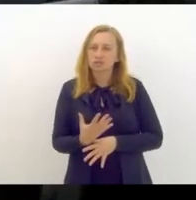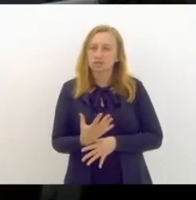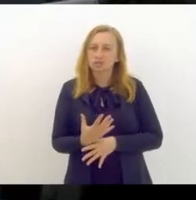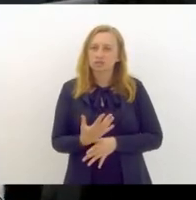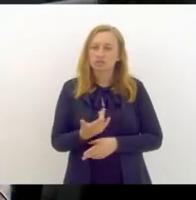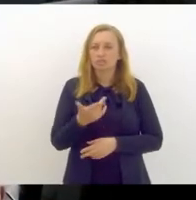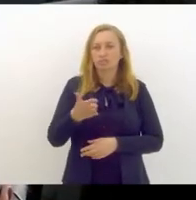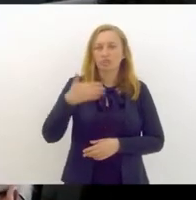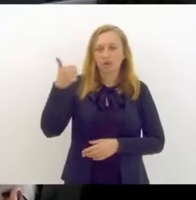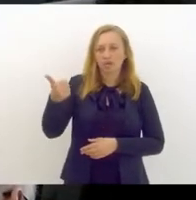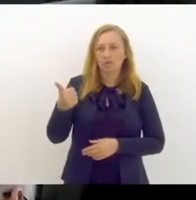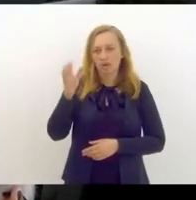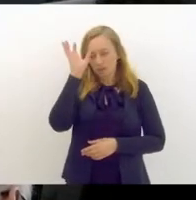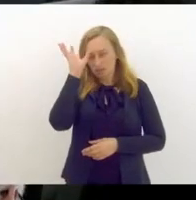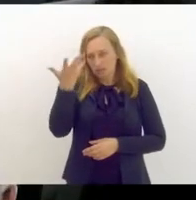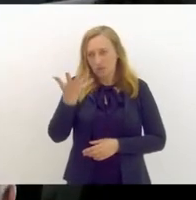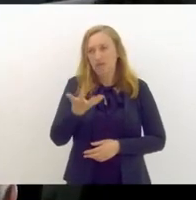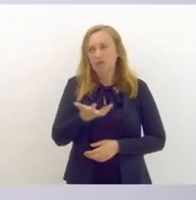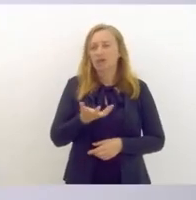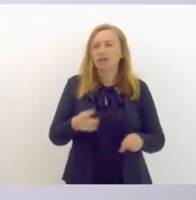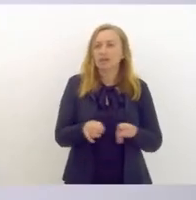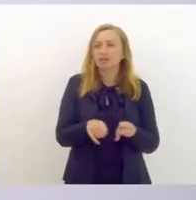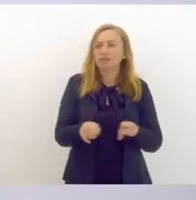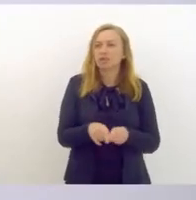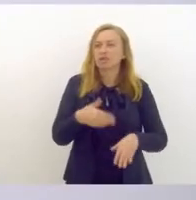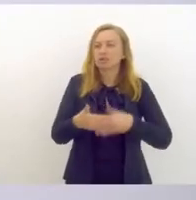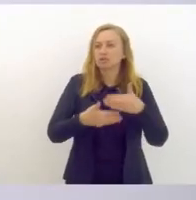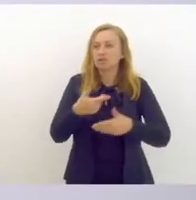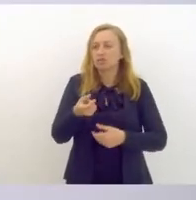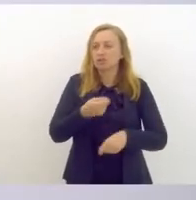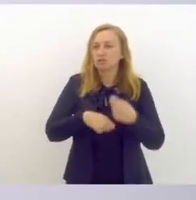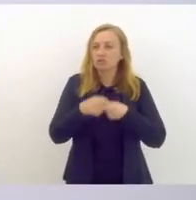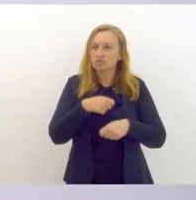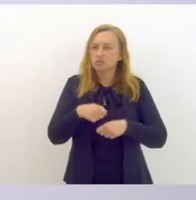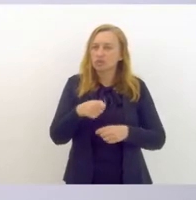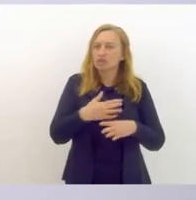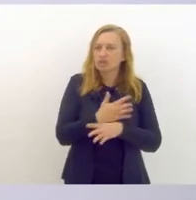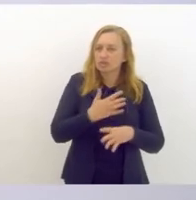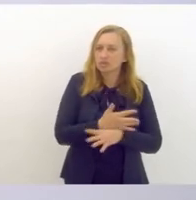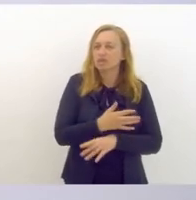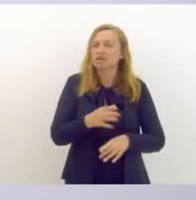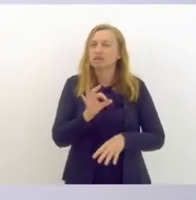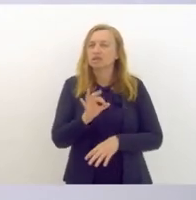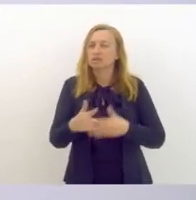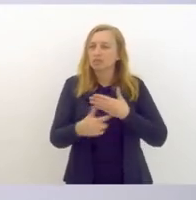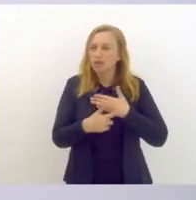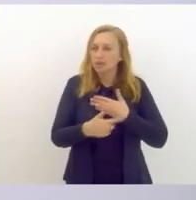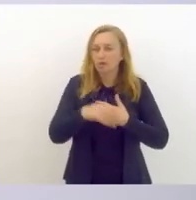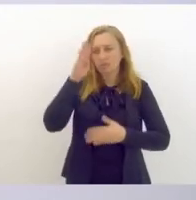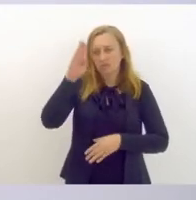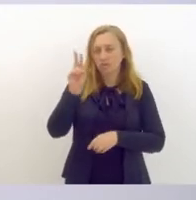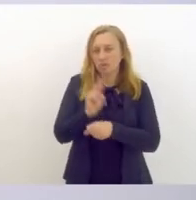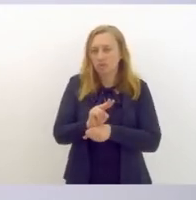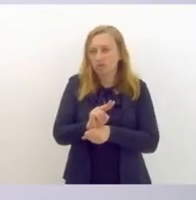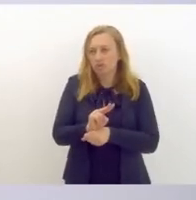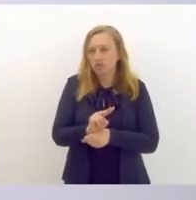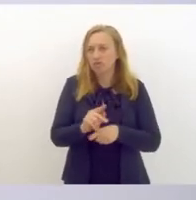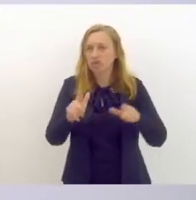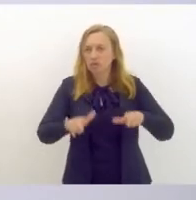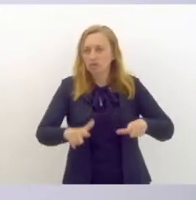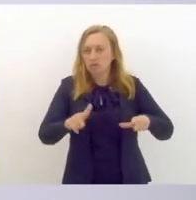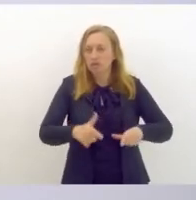melhores soluções. A gente também quer o desenvolvimento econômico das cidades e, obviamente, que o nosso papel principal é proteger e